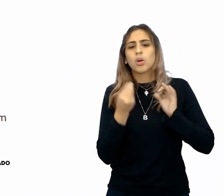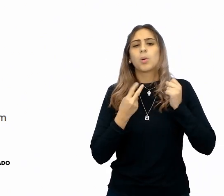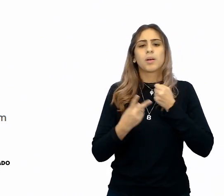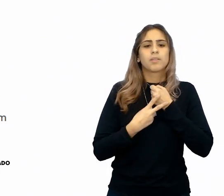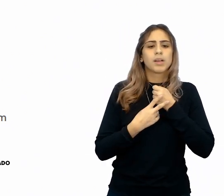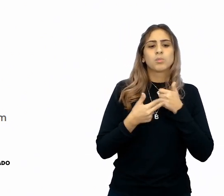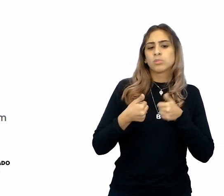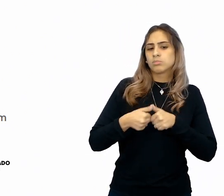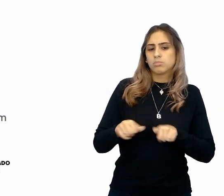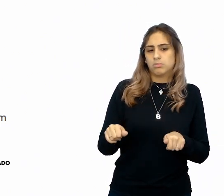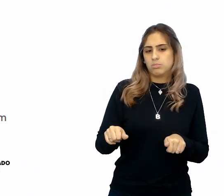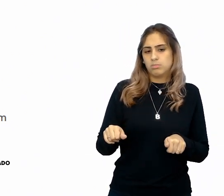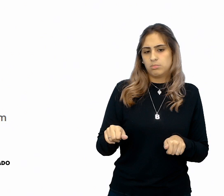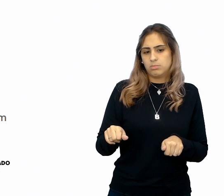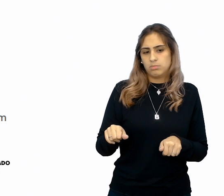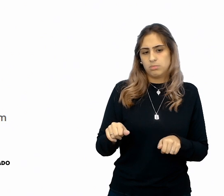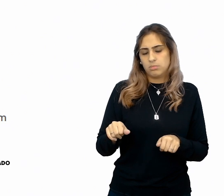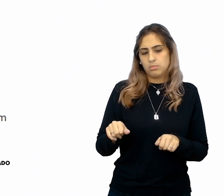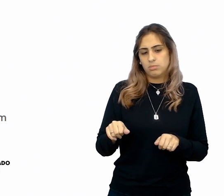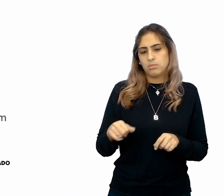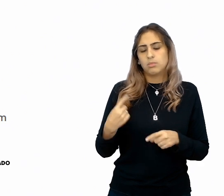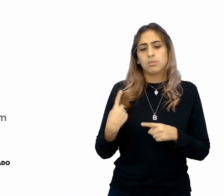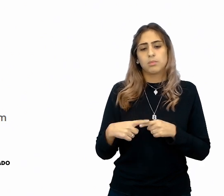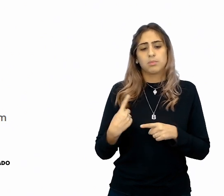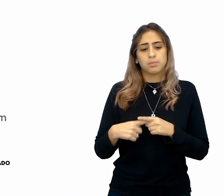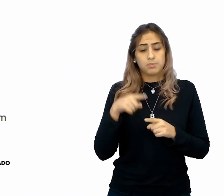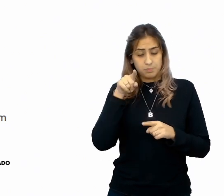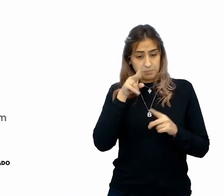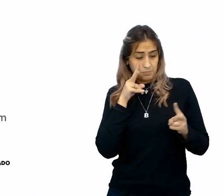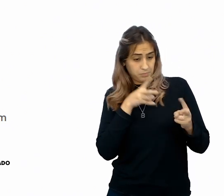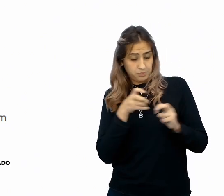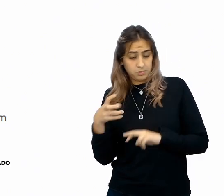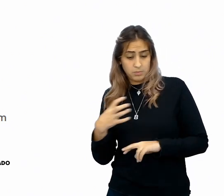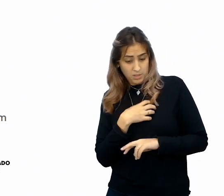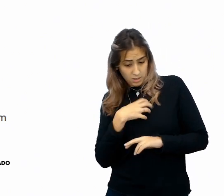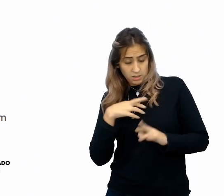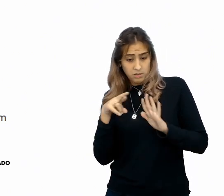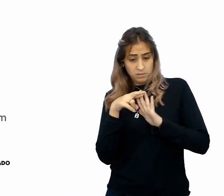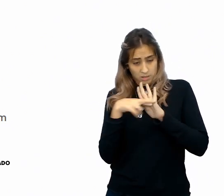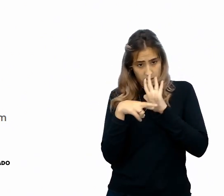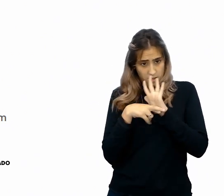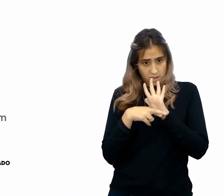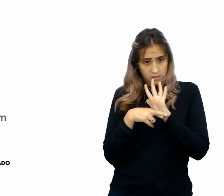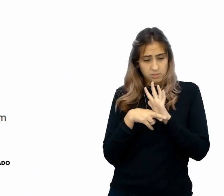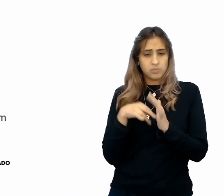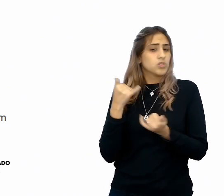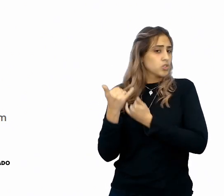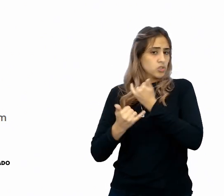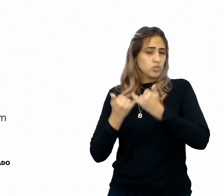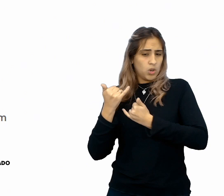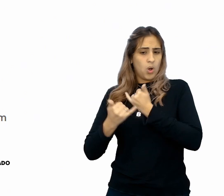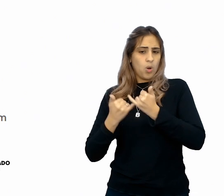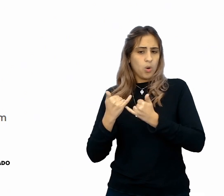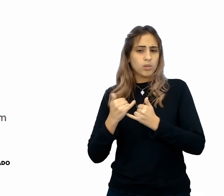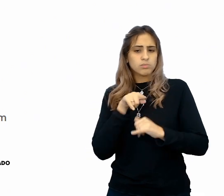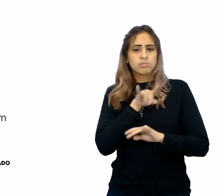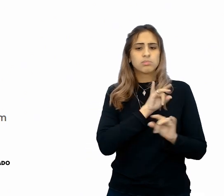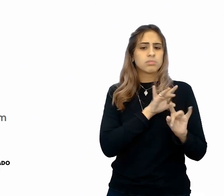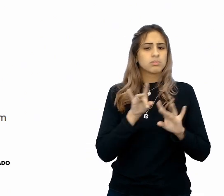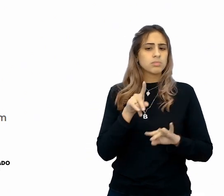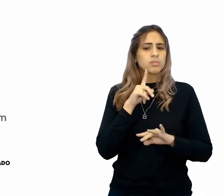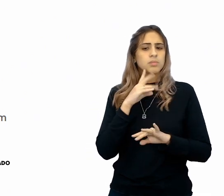estão empregados. É justamente porque nesse aspecto estilístico das regras de jogos foi